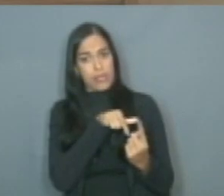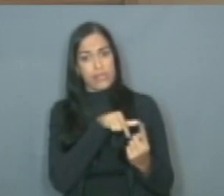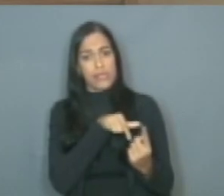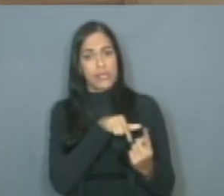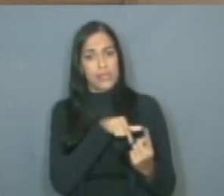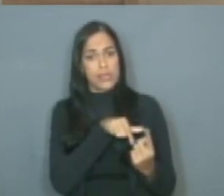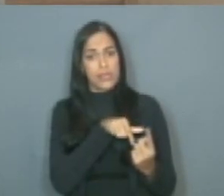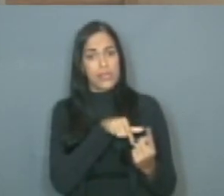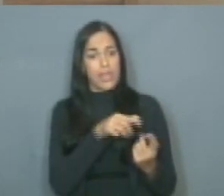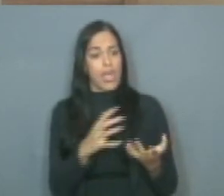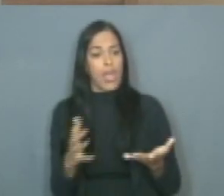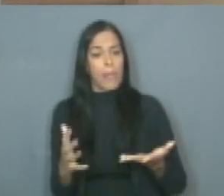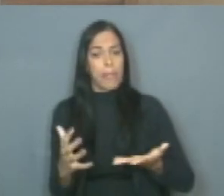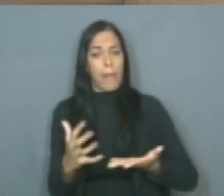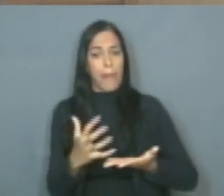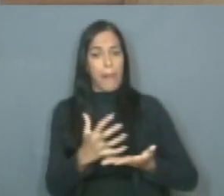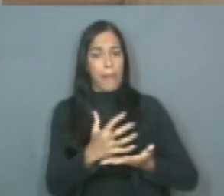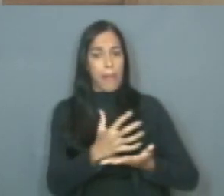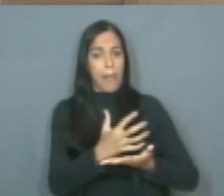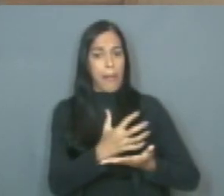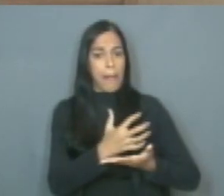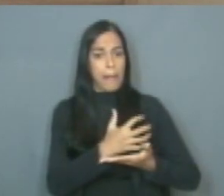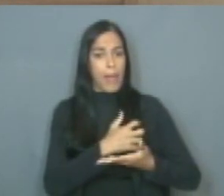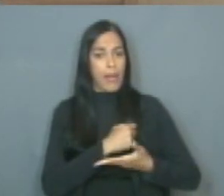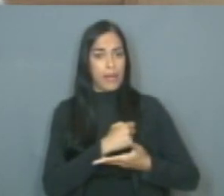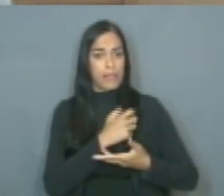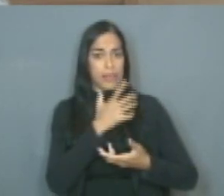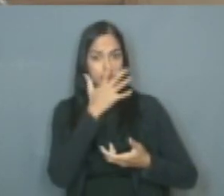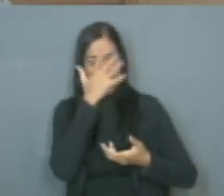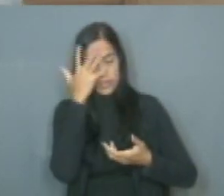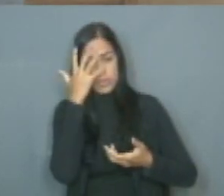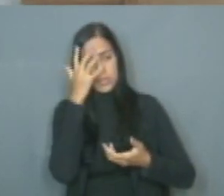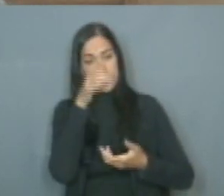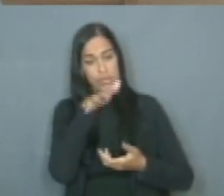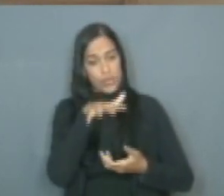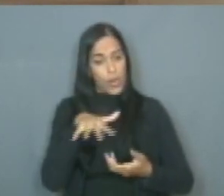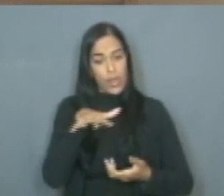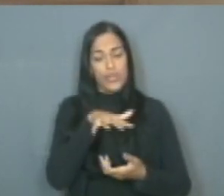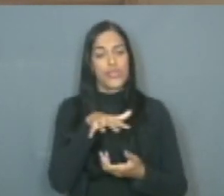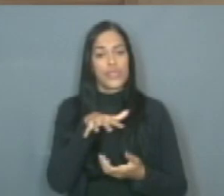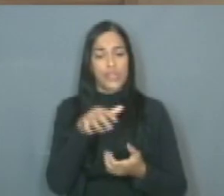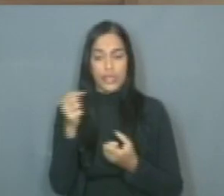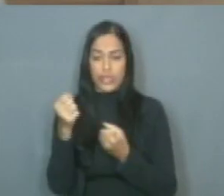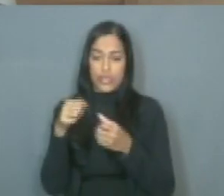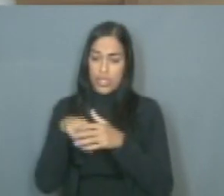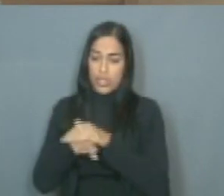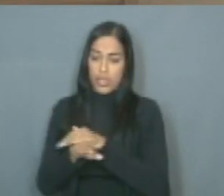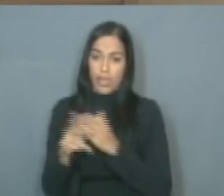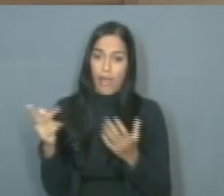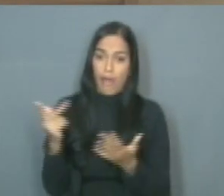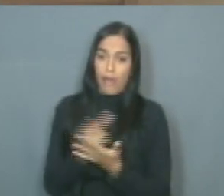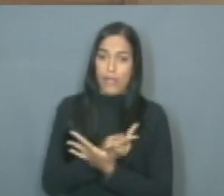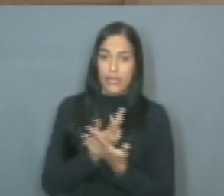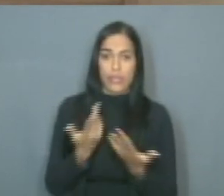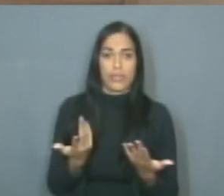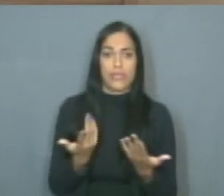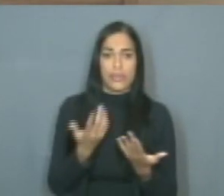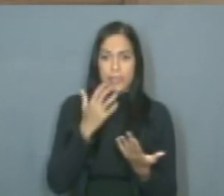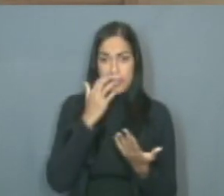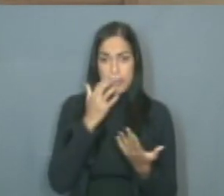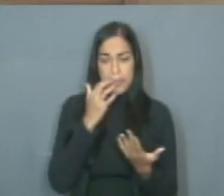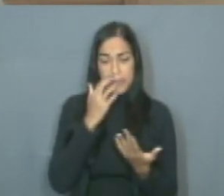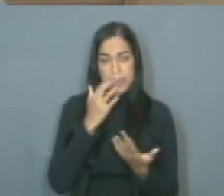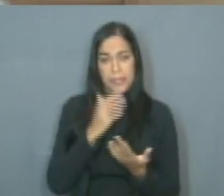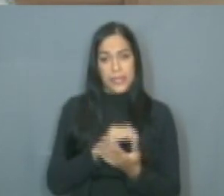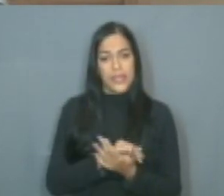a arrecadação com essas pessoas que cometem a infração. Mas isso é